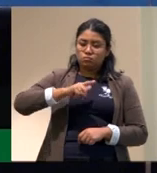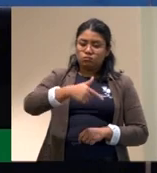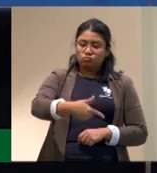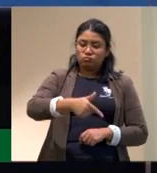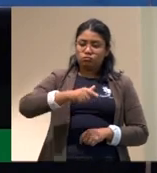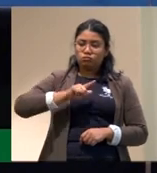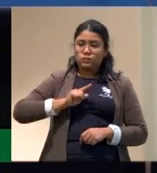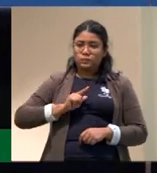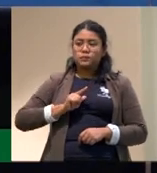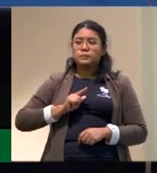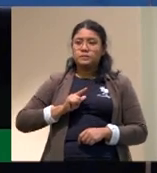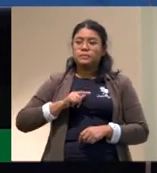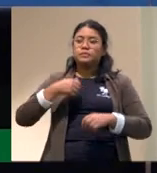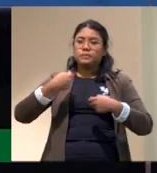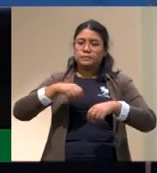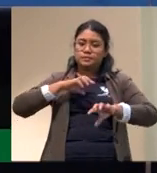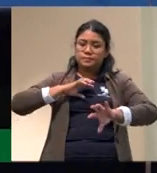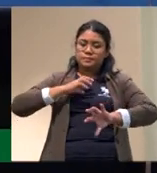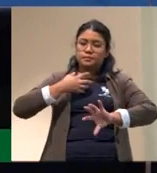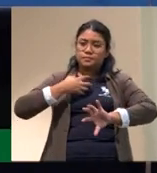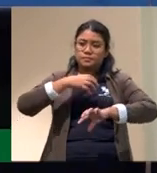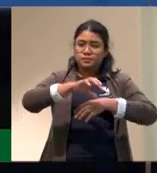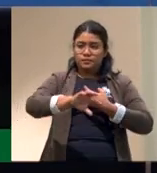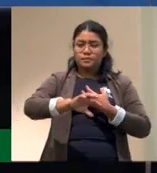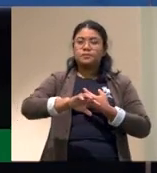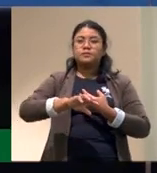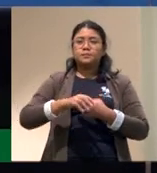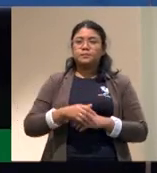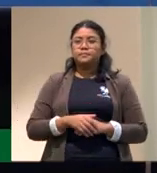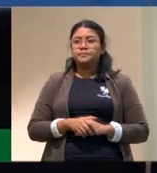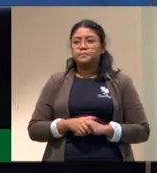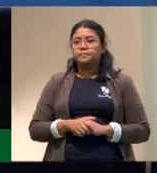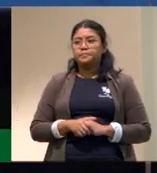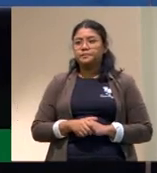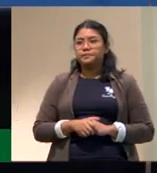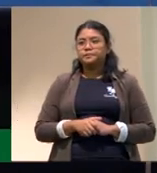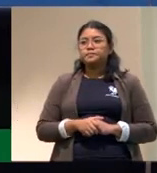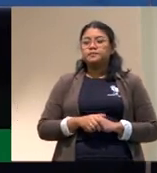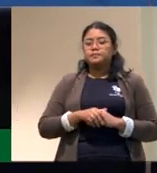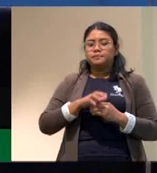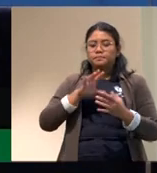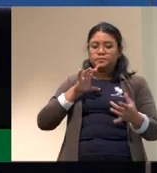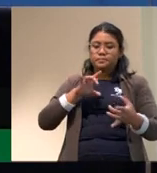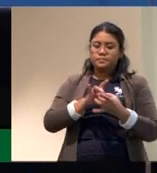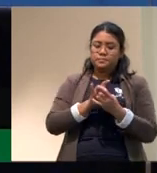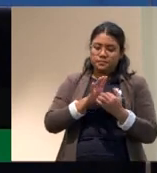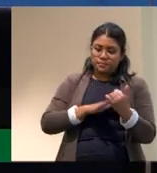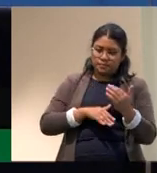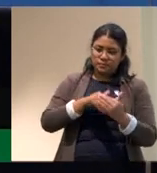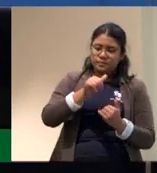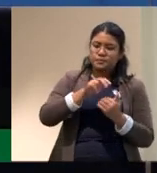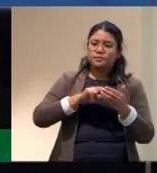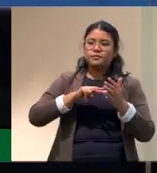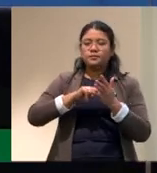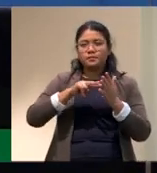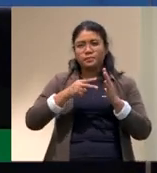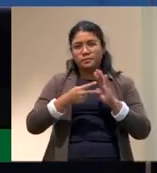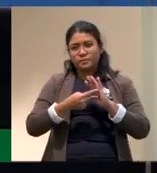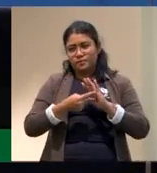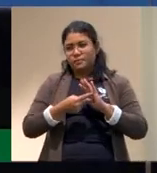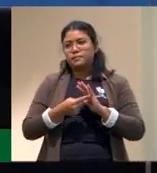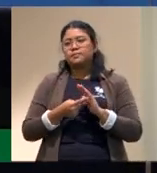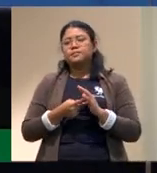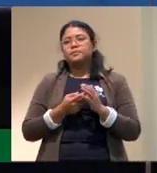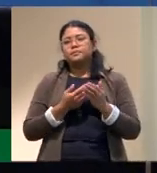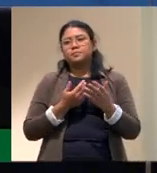afirmação, dessa empatia e dessa dialogia, né? Estar, construir com ela, então, um sentido